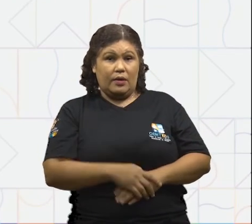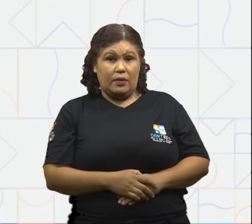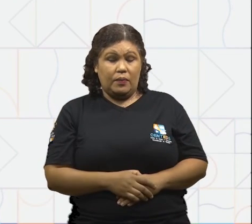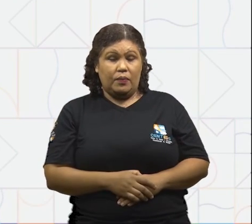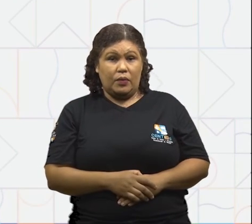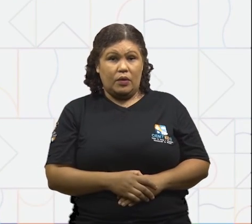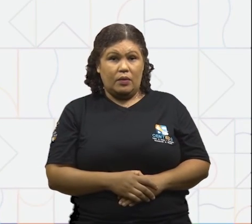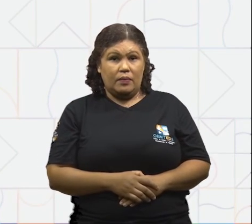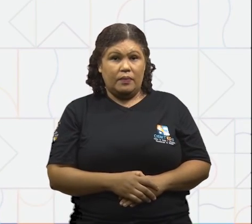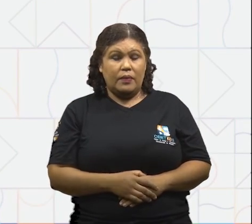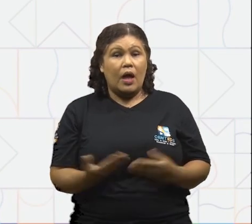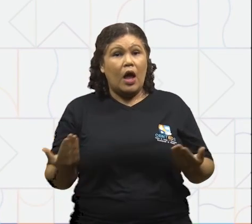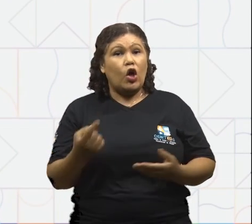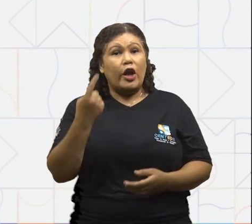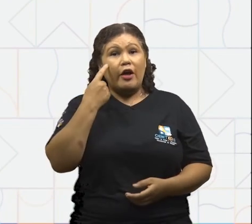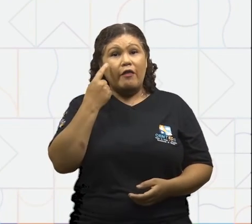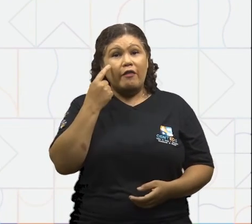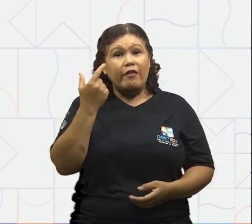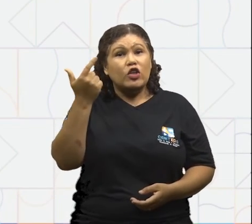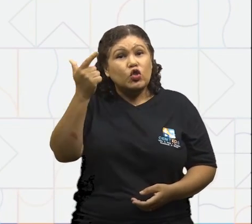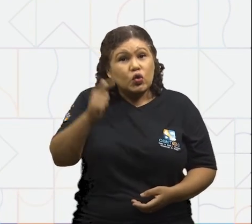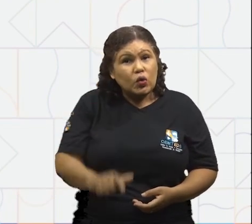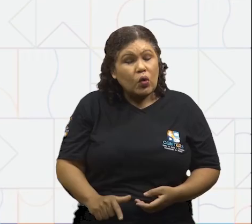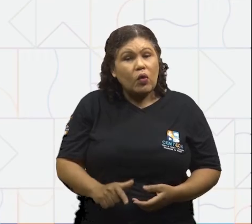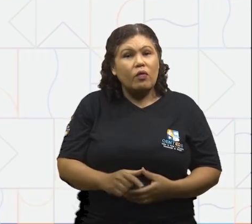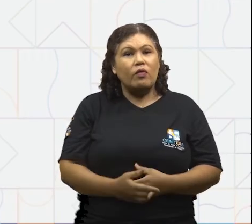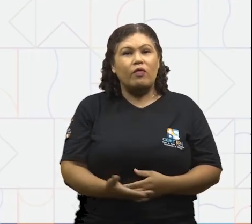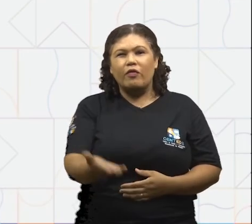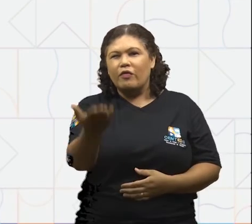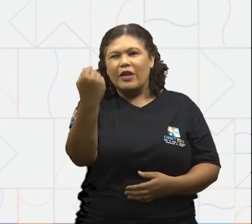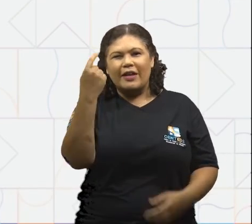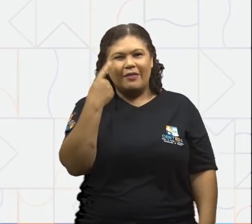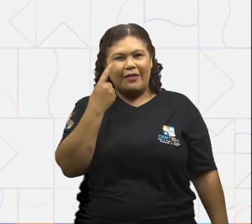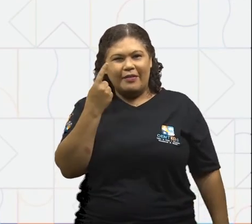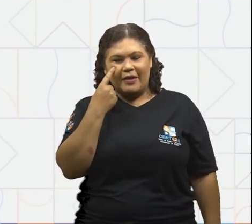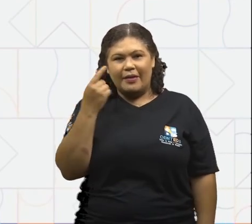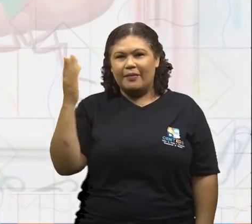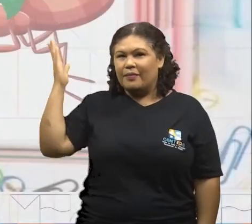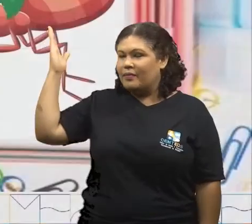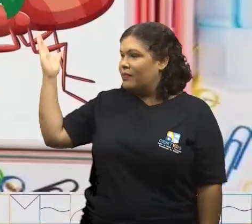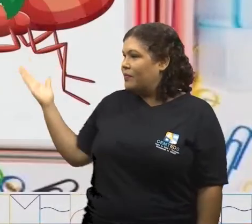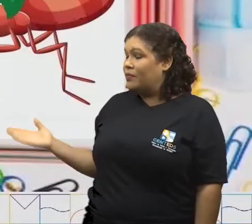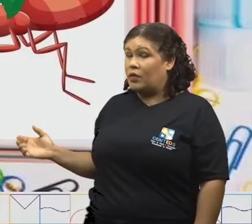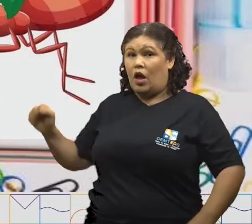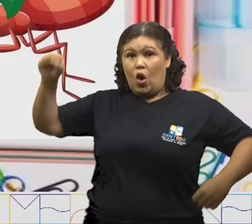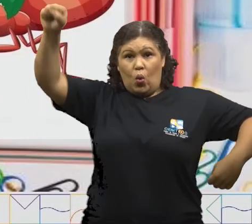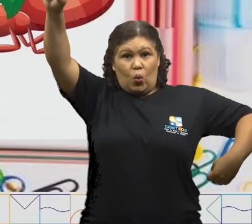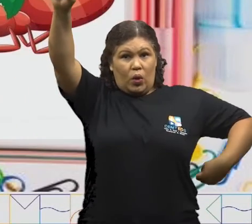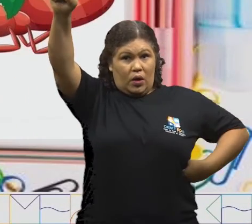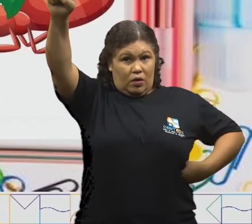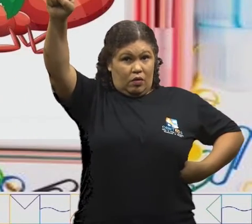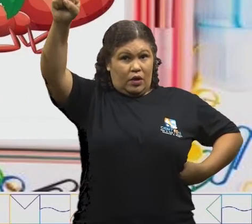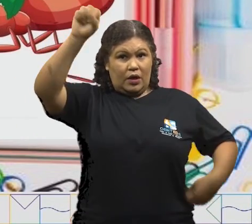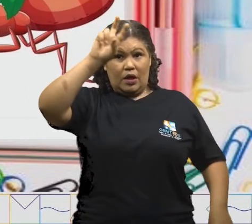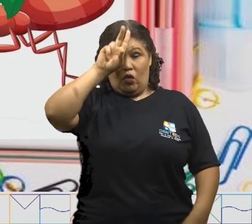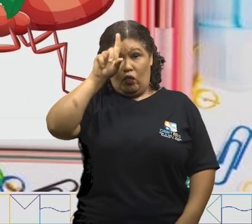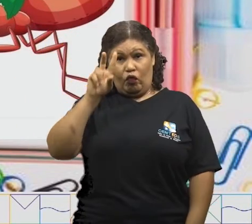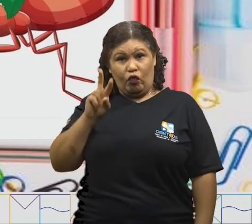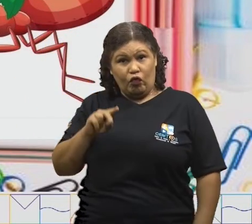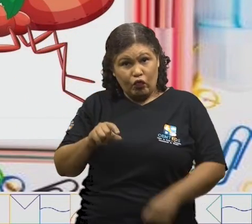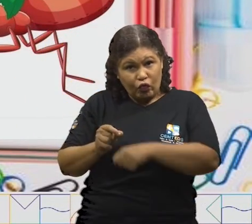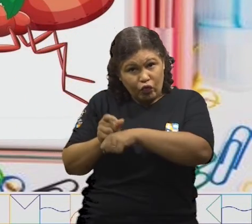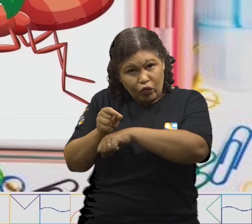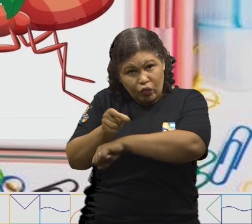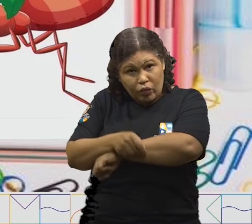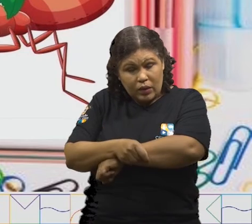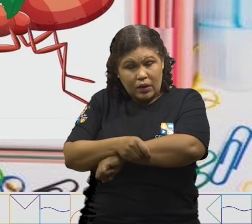sobre as formigas. Vamos rever como ficou? Acompanhe-me na leitura. As super-heroínas da